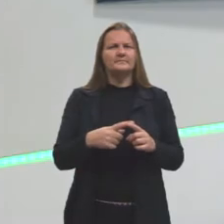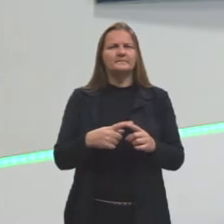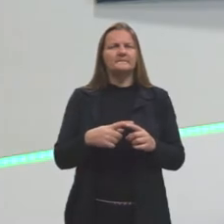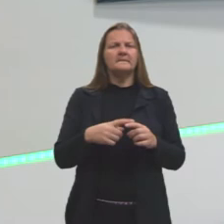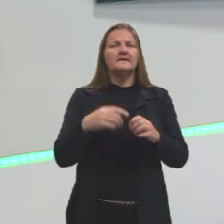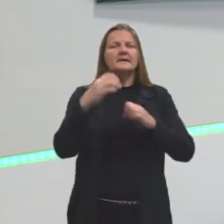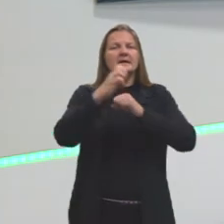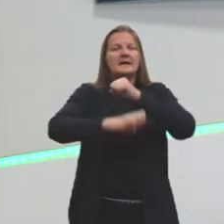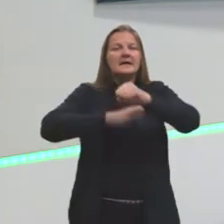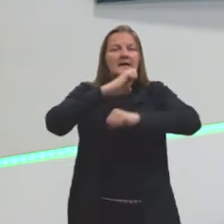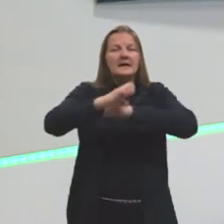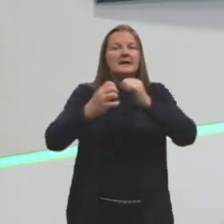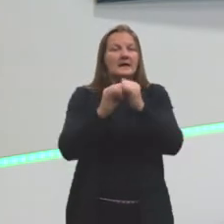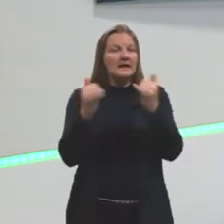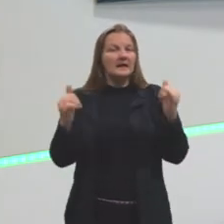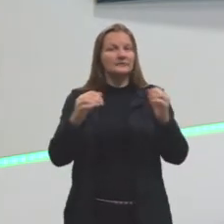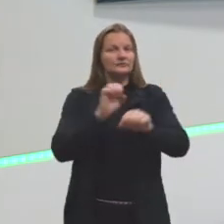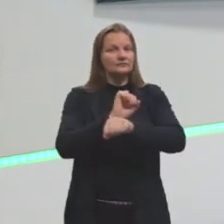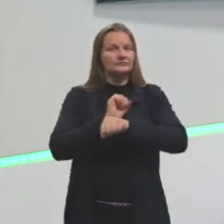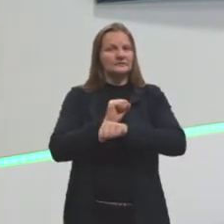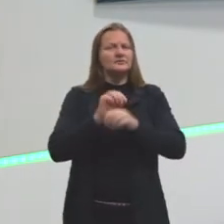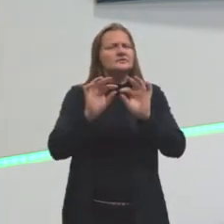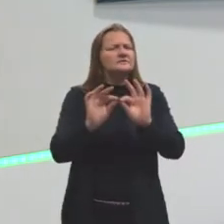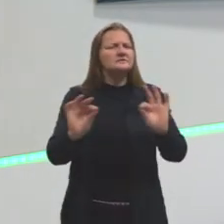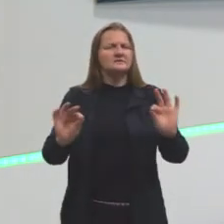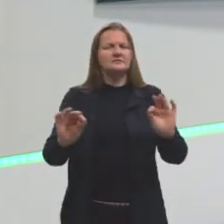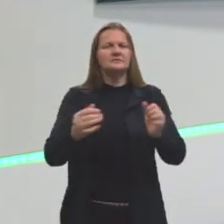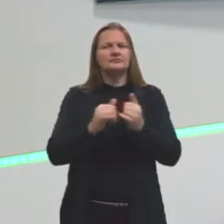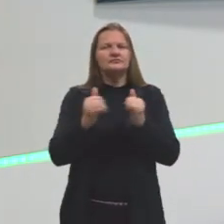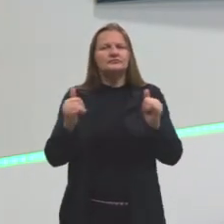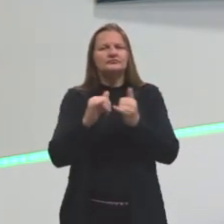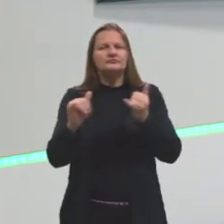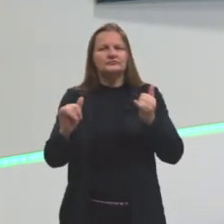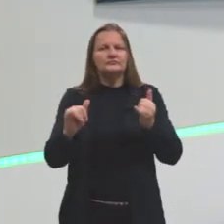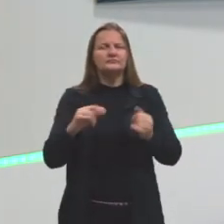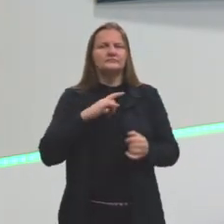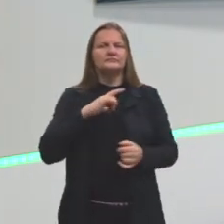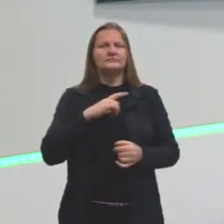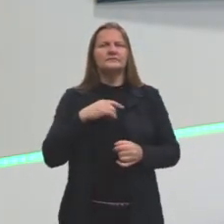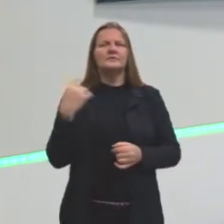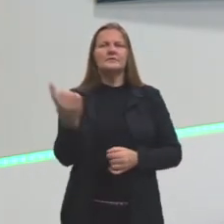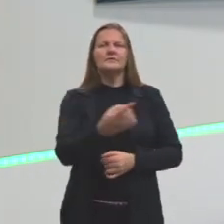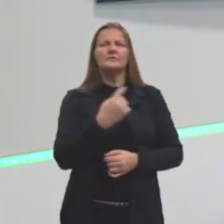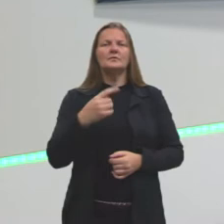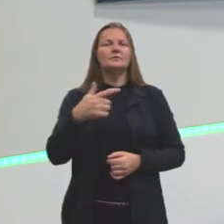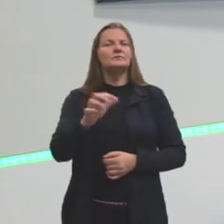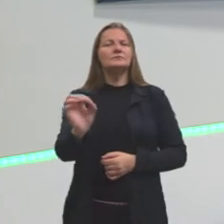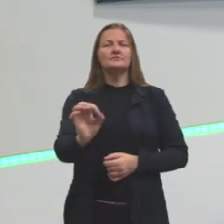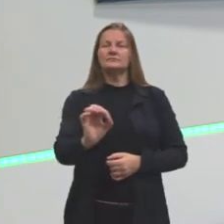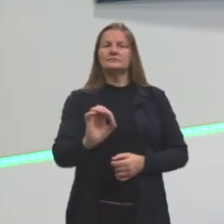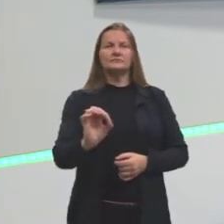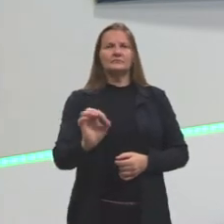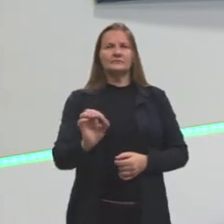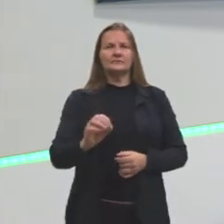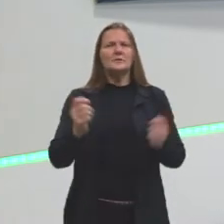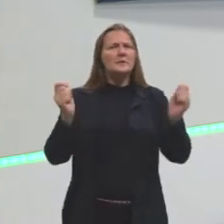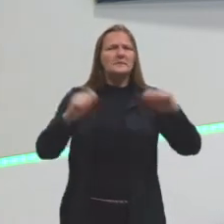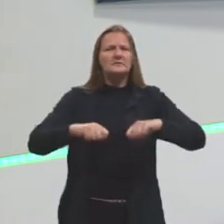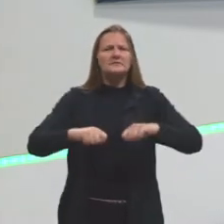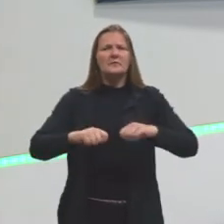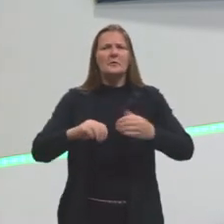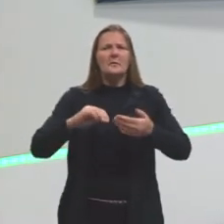menos na eletrostática que é um processo simples né de eletrização a gente não tem não é possível